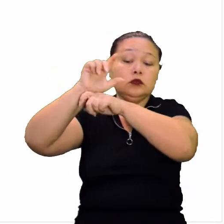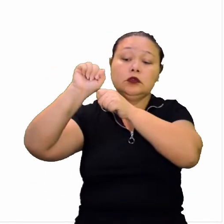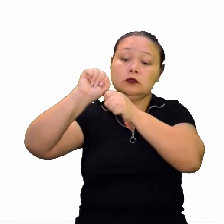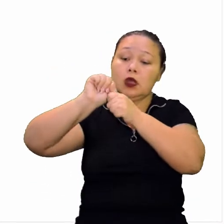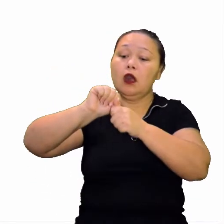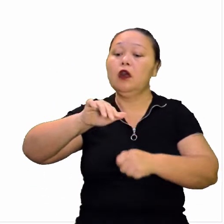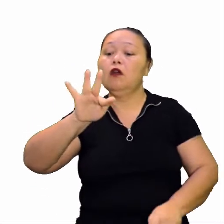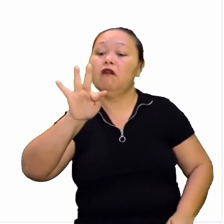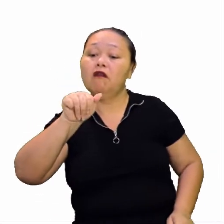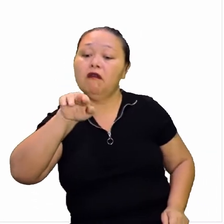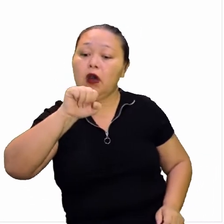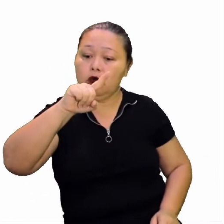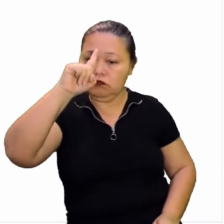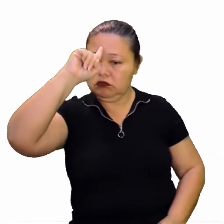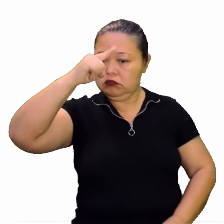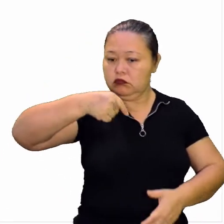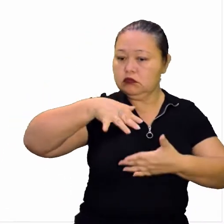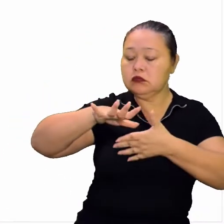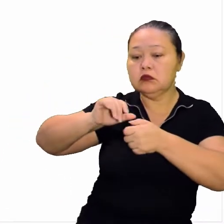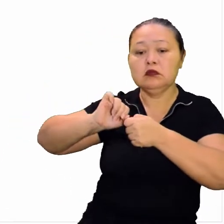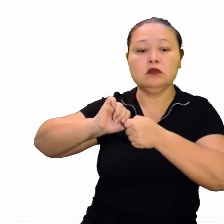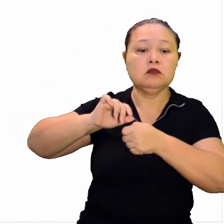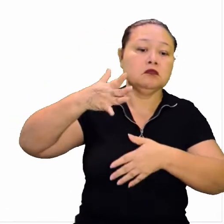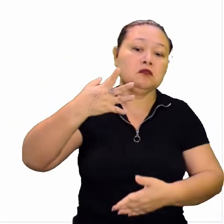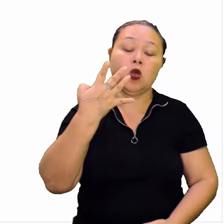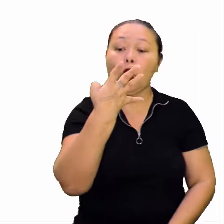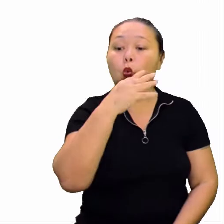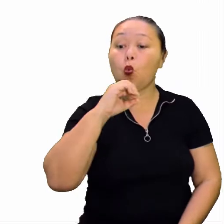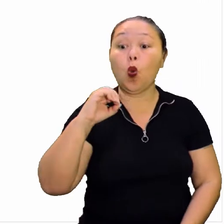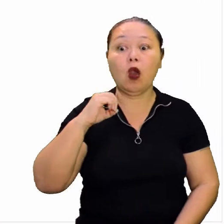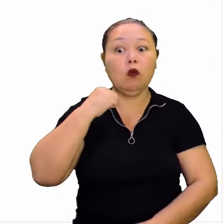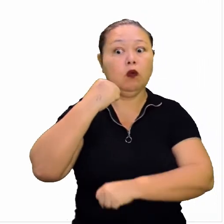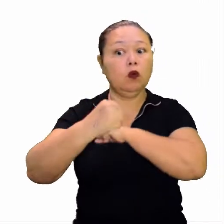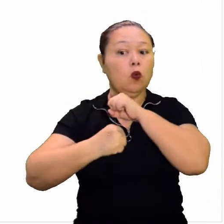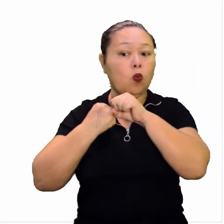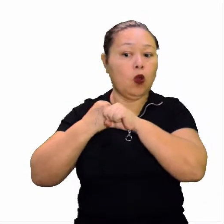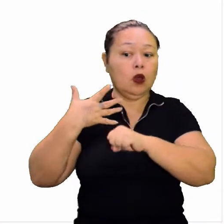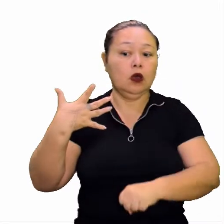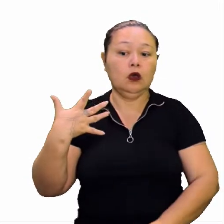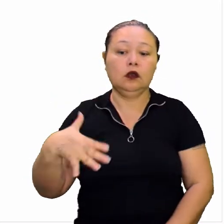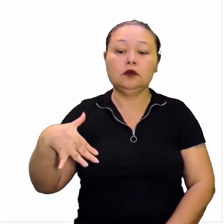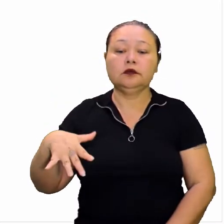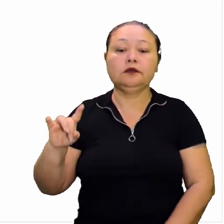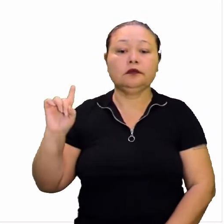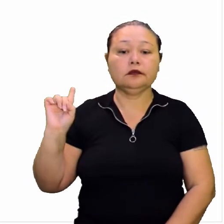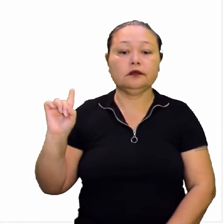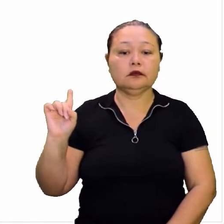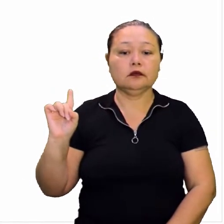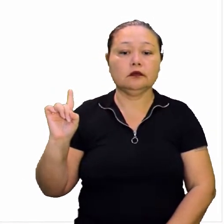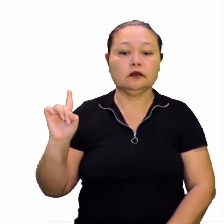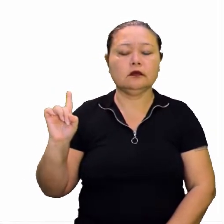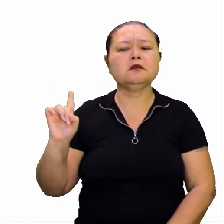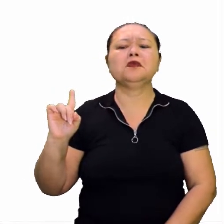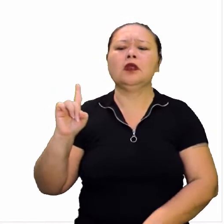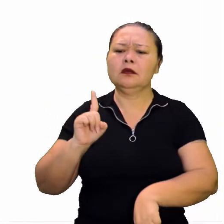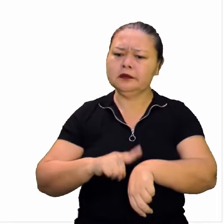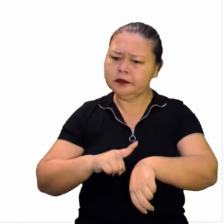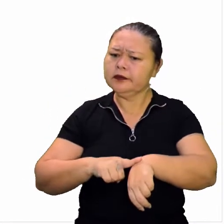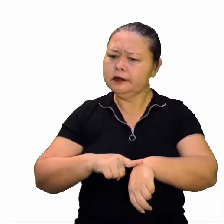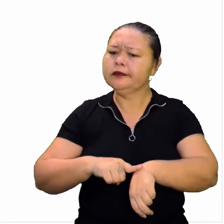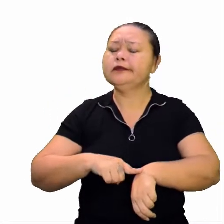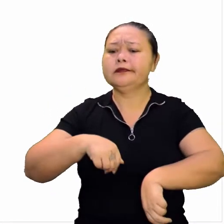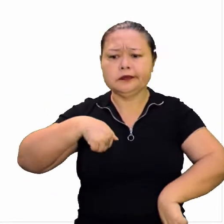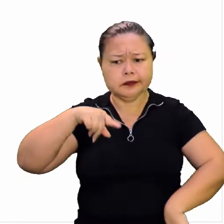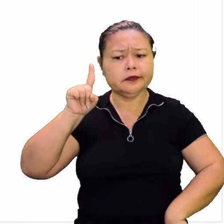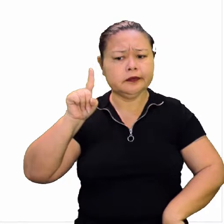faraós por aproximadamente 400 anos. E aí? É muito tempo?